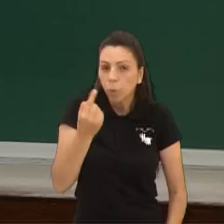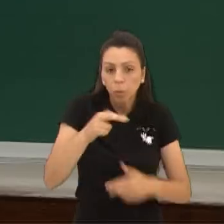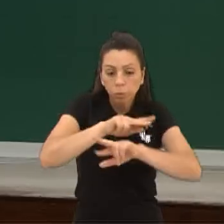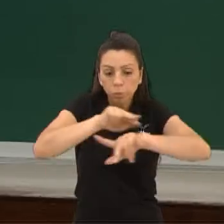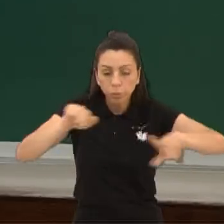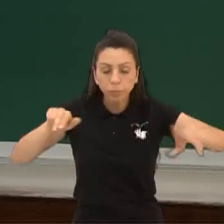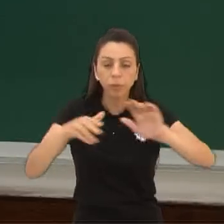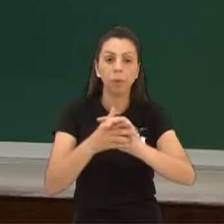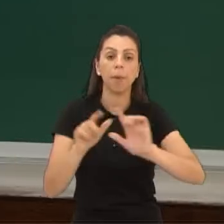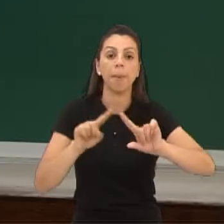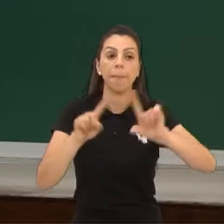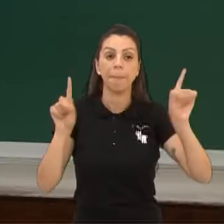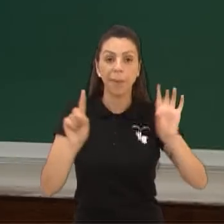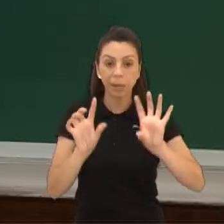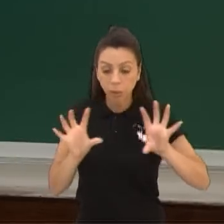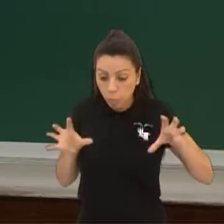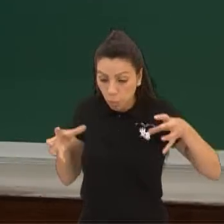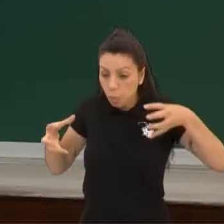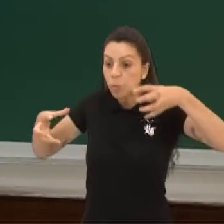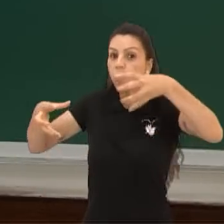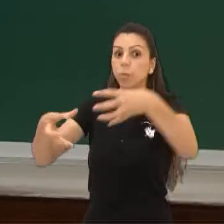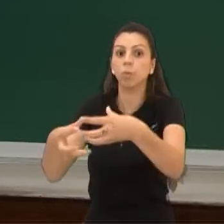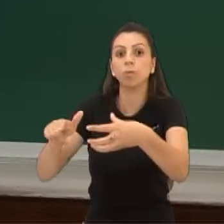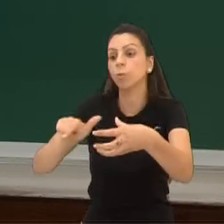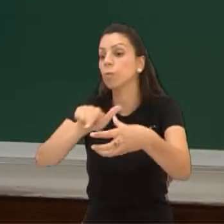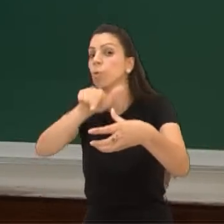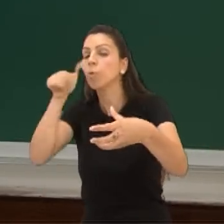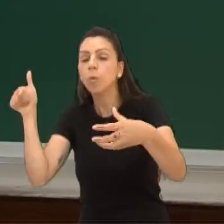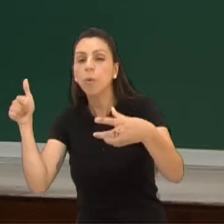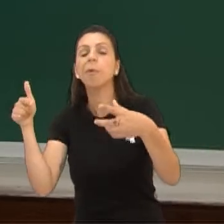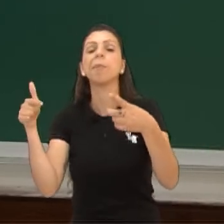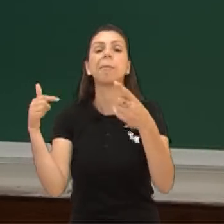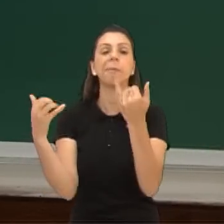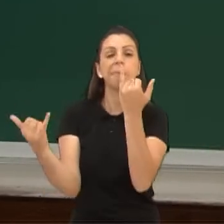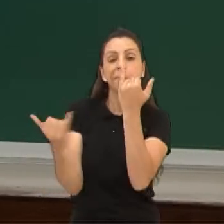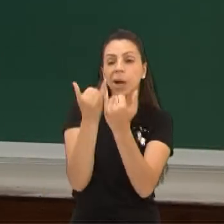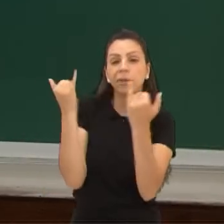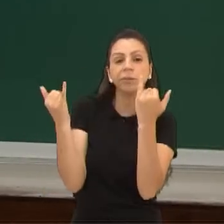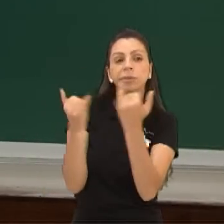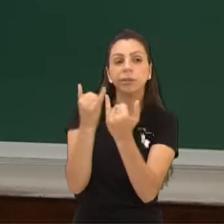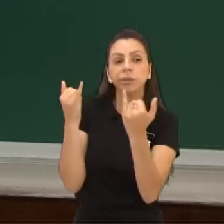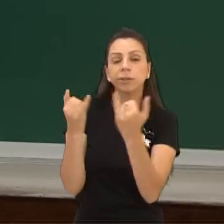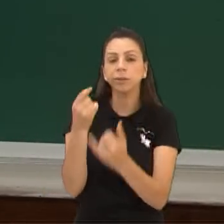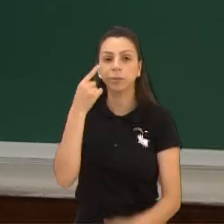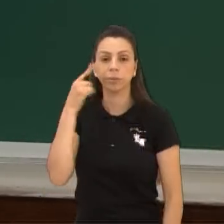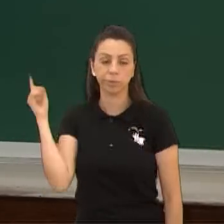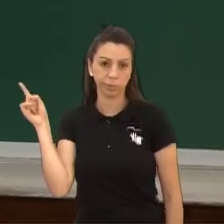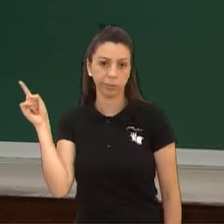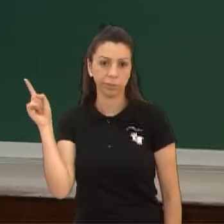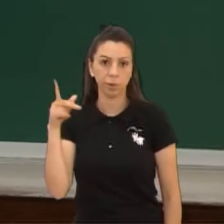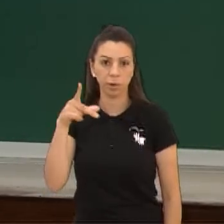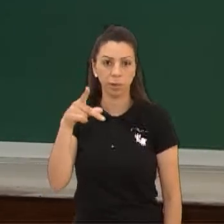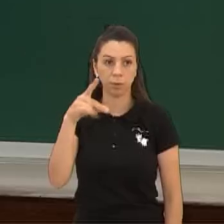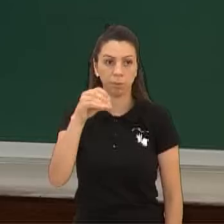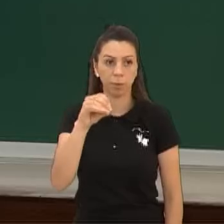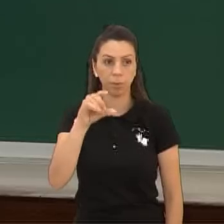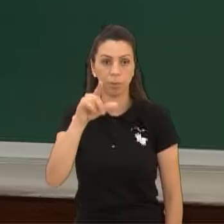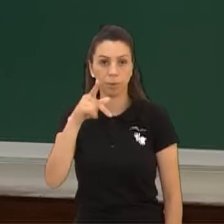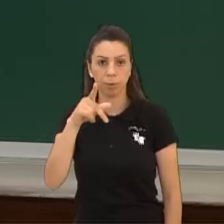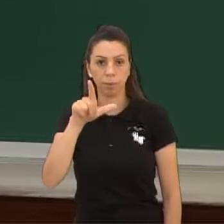indivíduo está reunido com outros indivíduos semelhantes a eles, eles formam uma